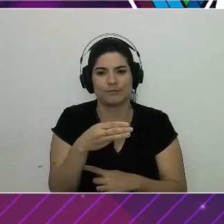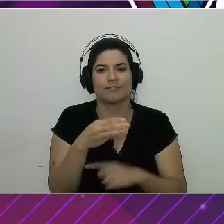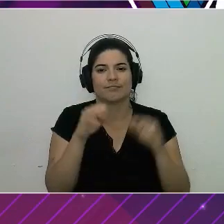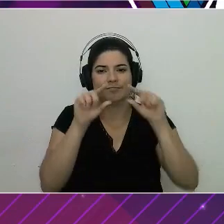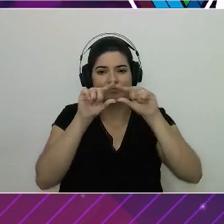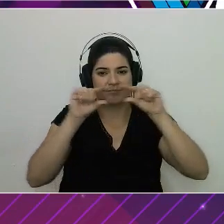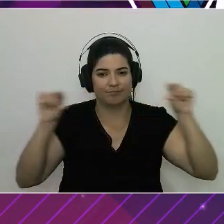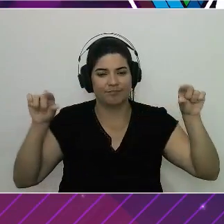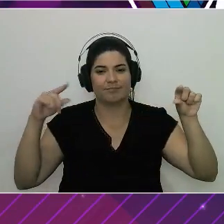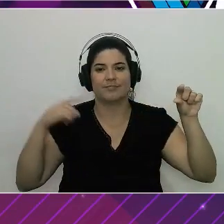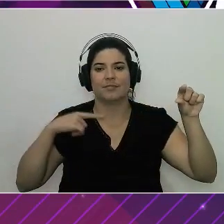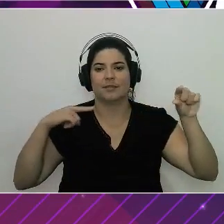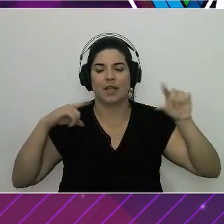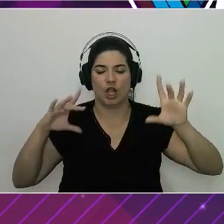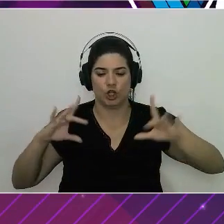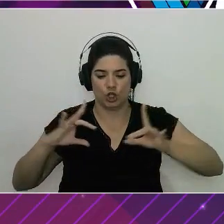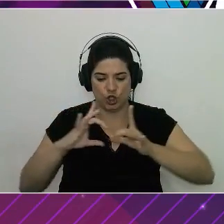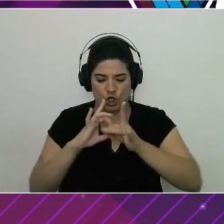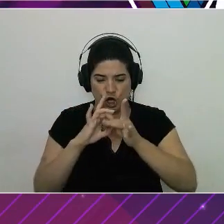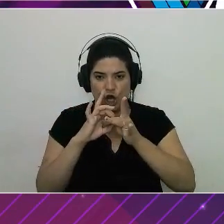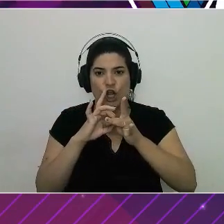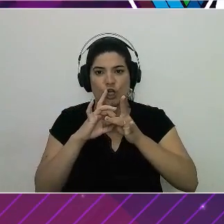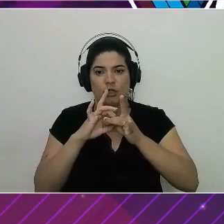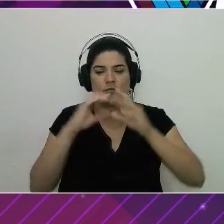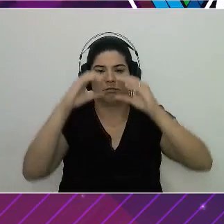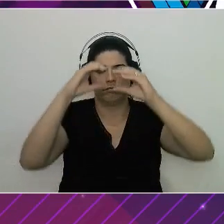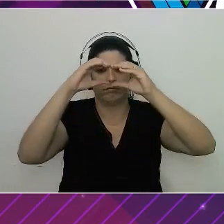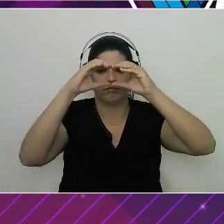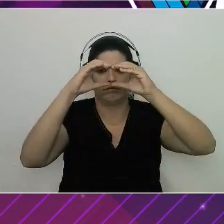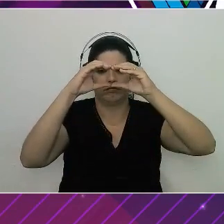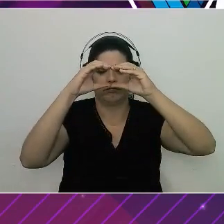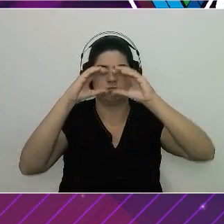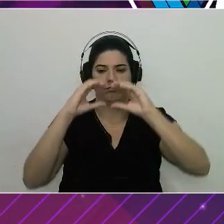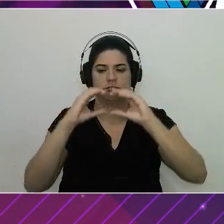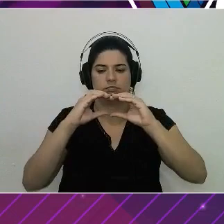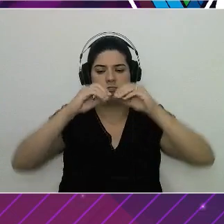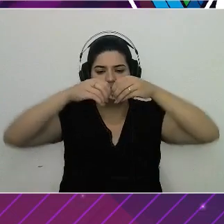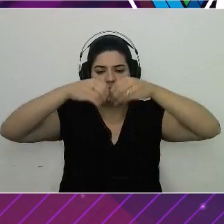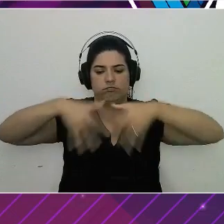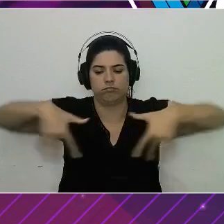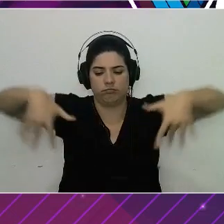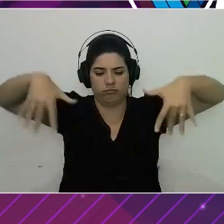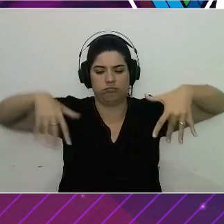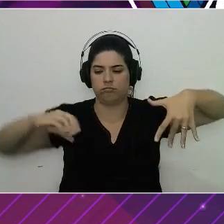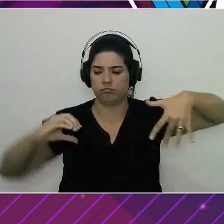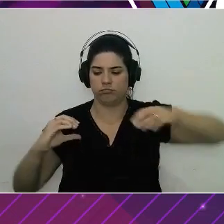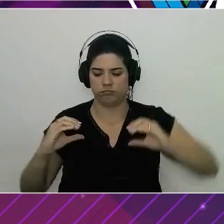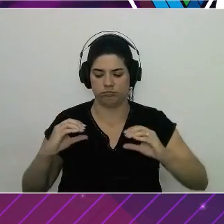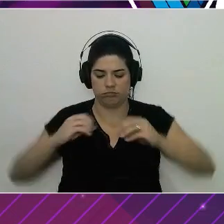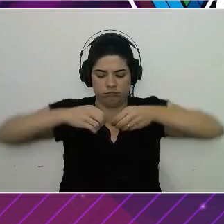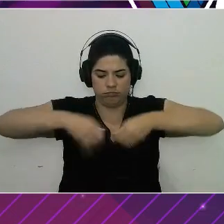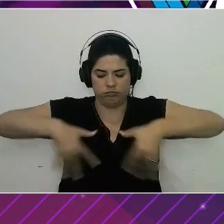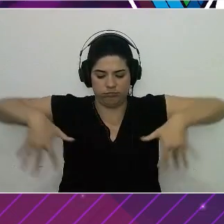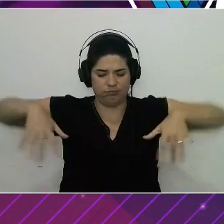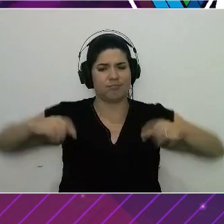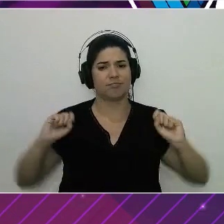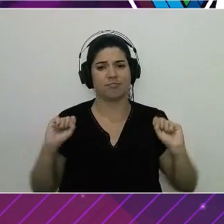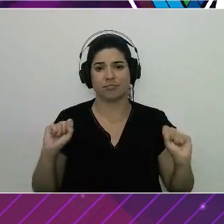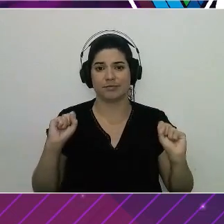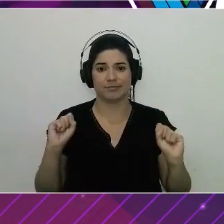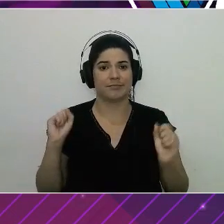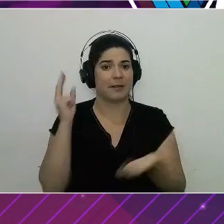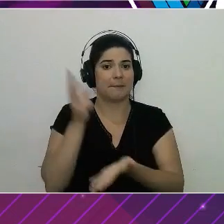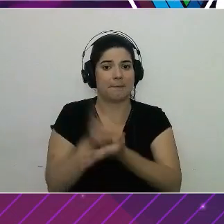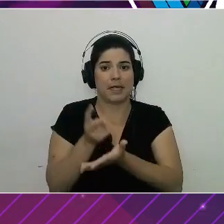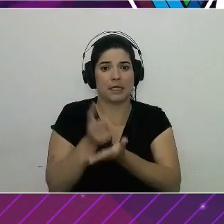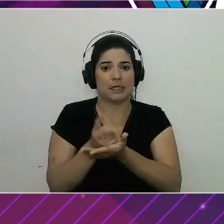nó, raiz, e você tem vários elementos embaixo, assim, que podem se repetir ou não. Então,